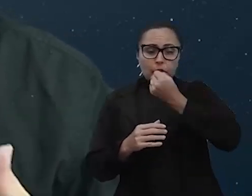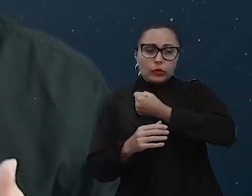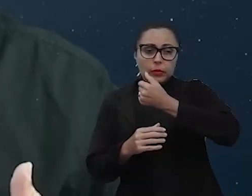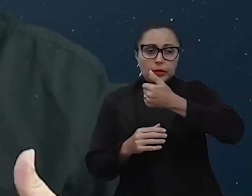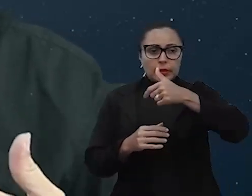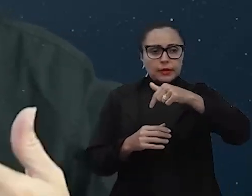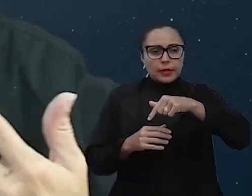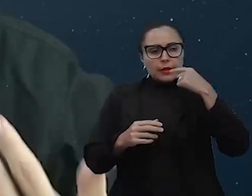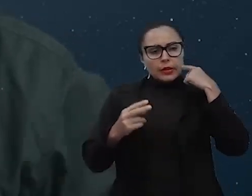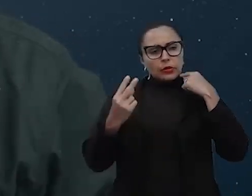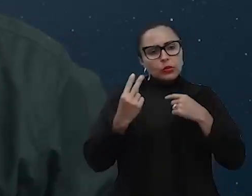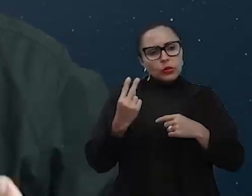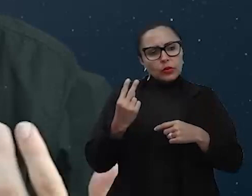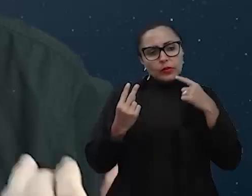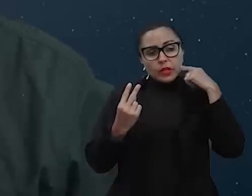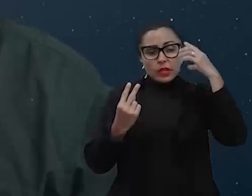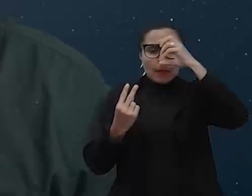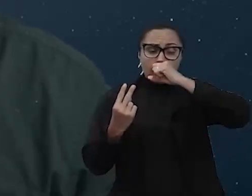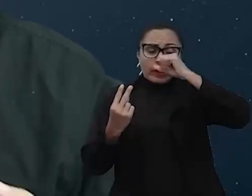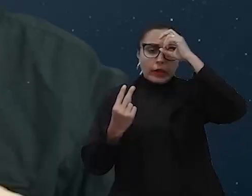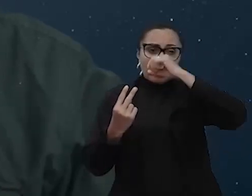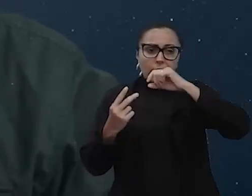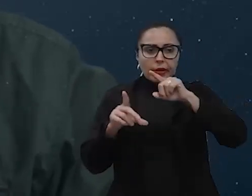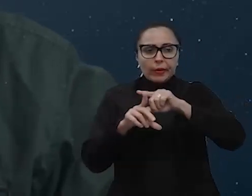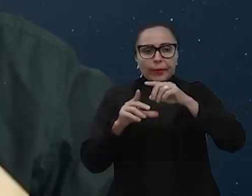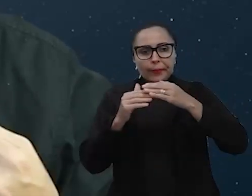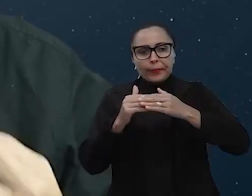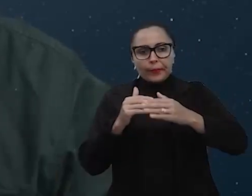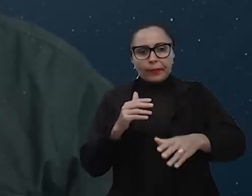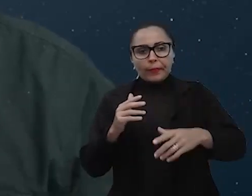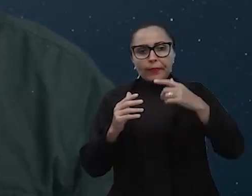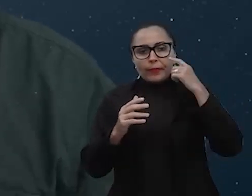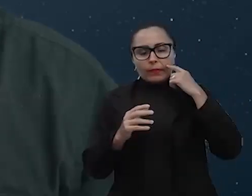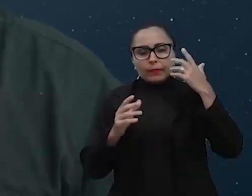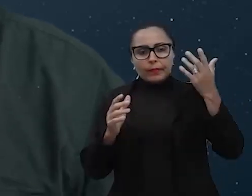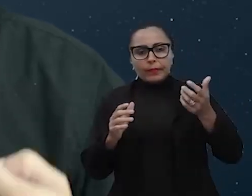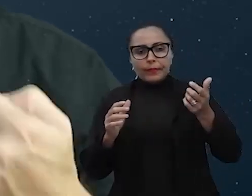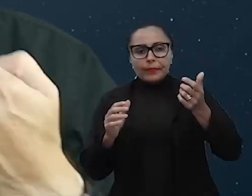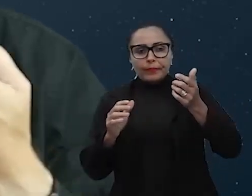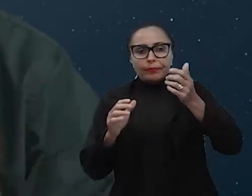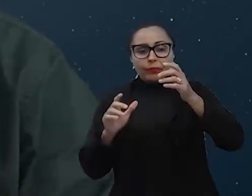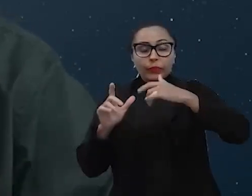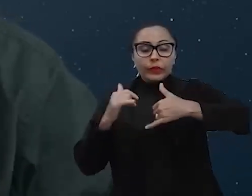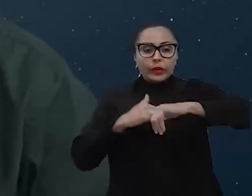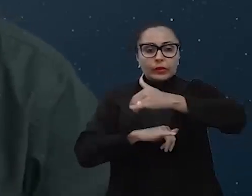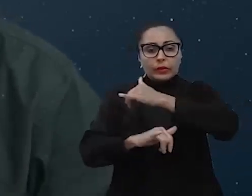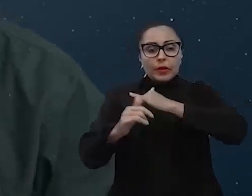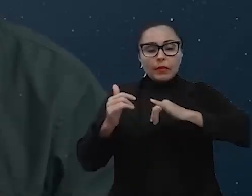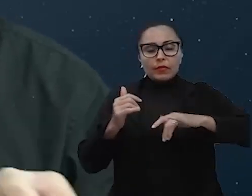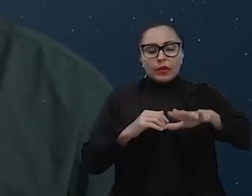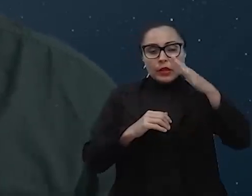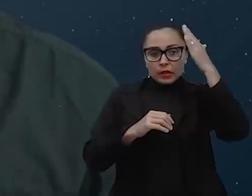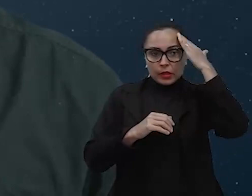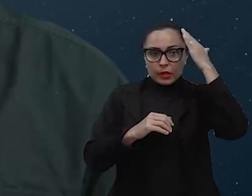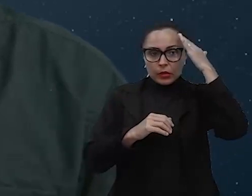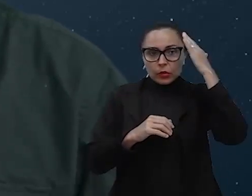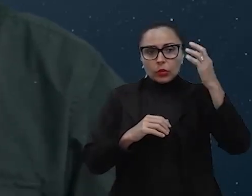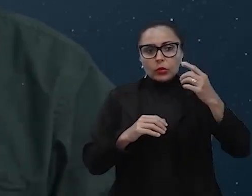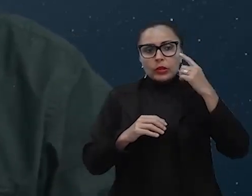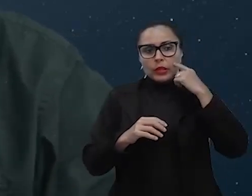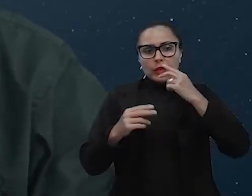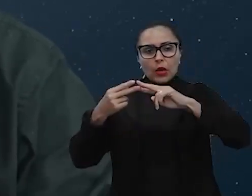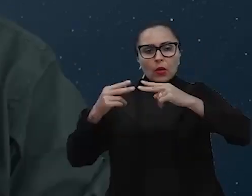vocês aprenderam a introdução da eletrodinâmica, onde vocês entenderam o que era corrente elétrica, entenderam o que era potência e